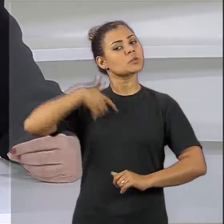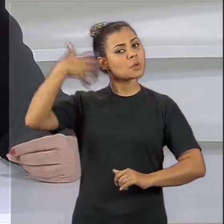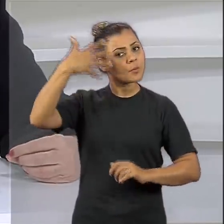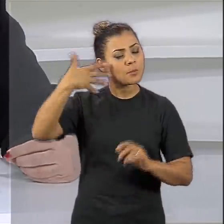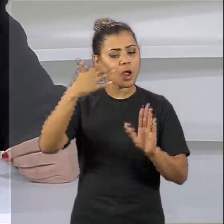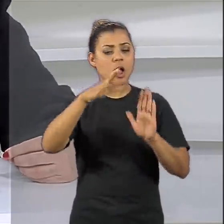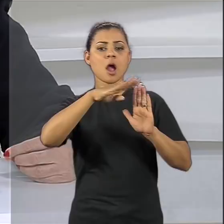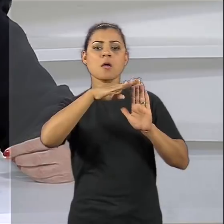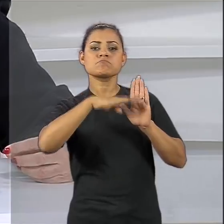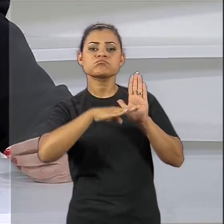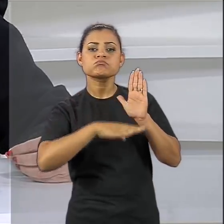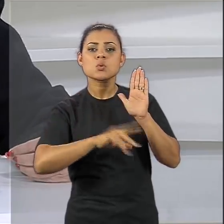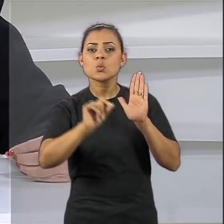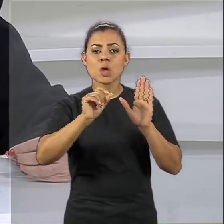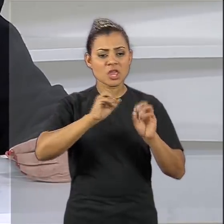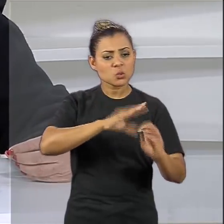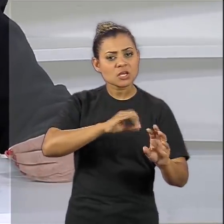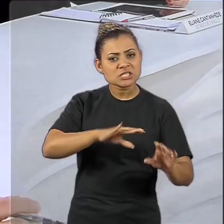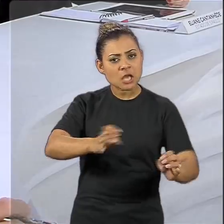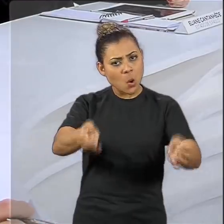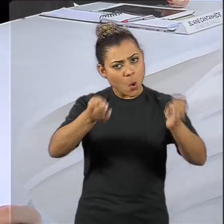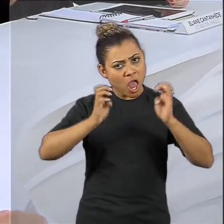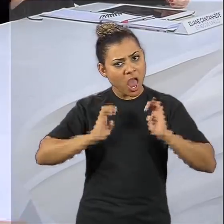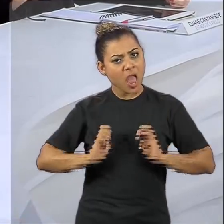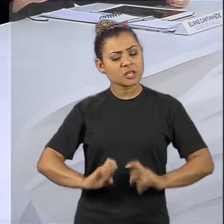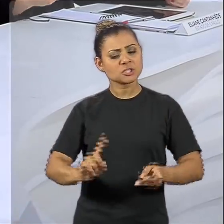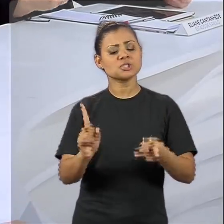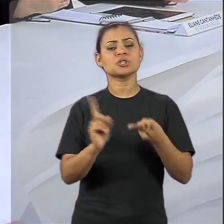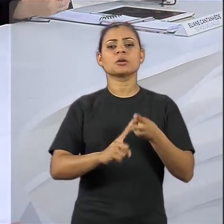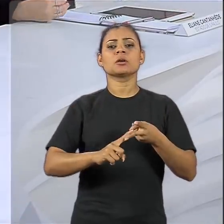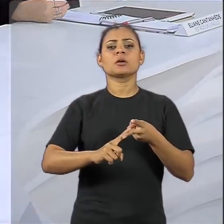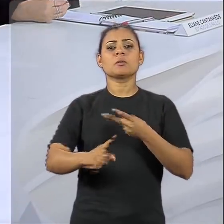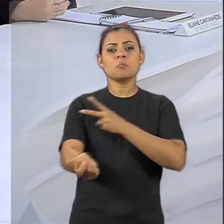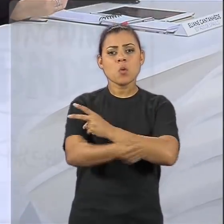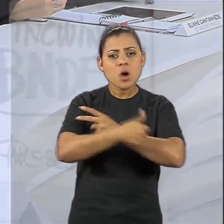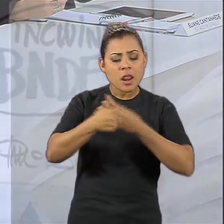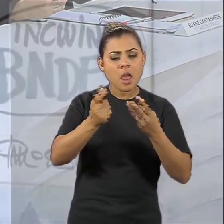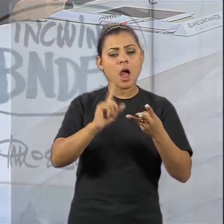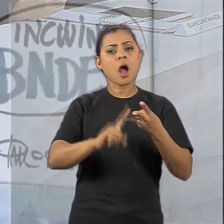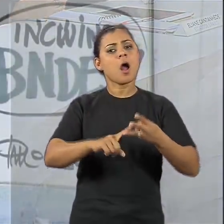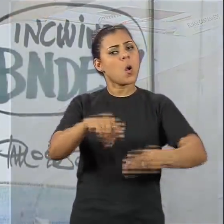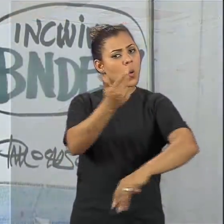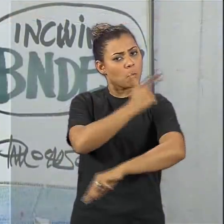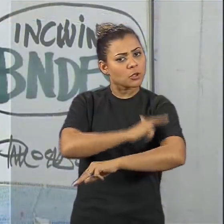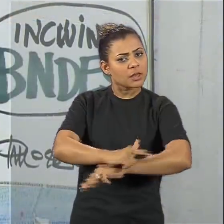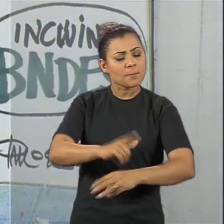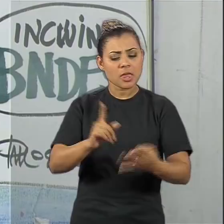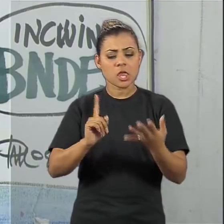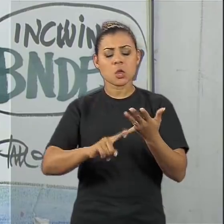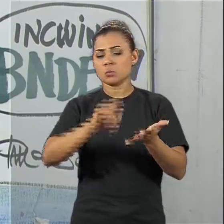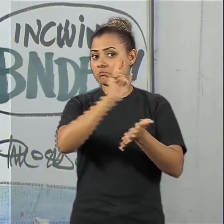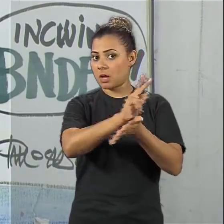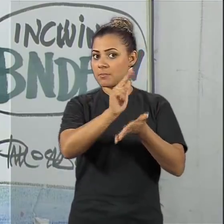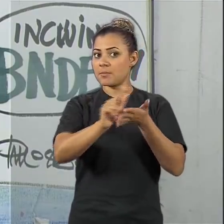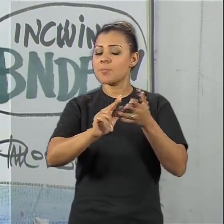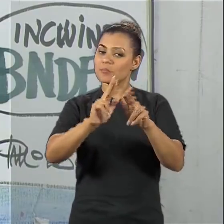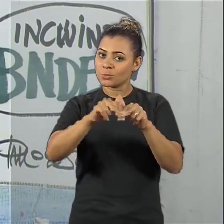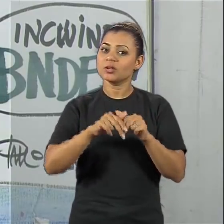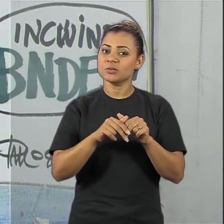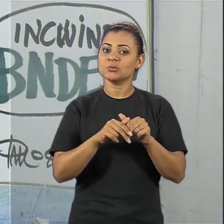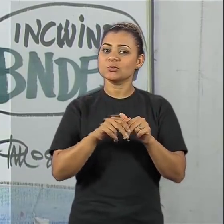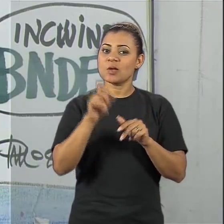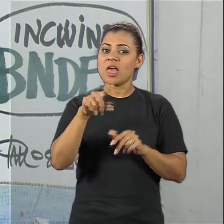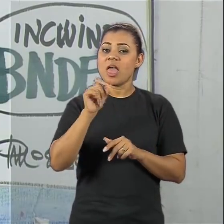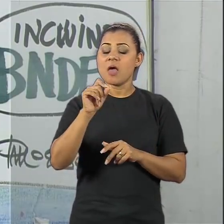Da educação, da ética, né? de comportamento. E isso além da